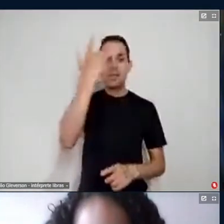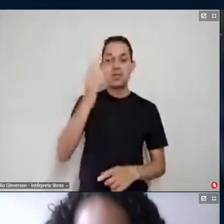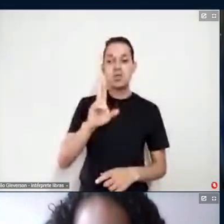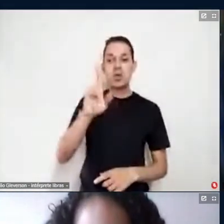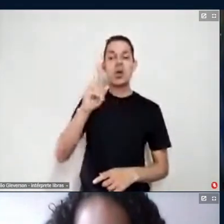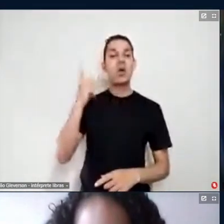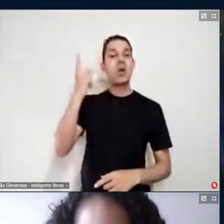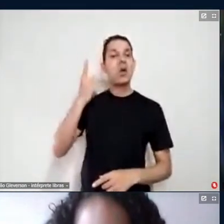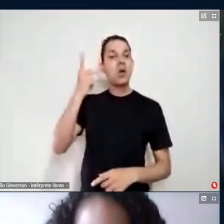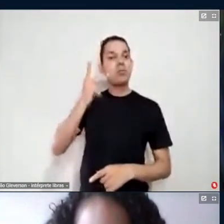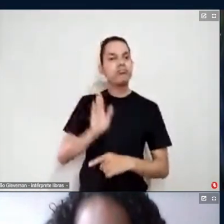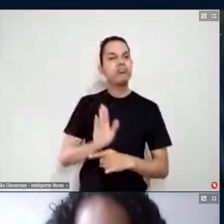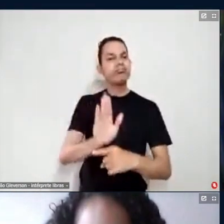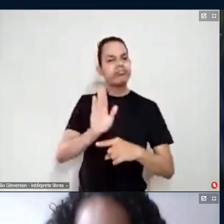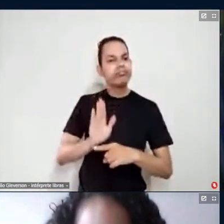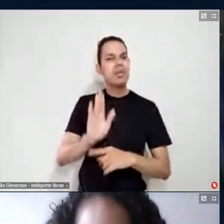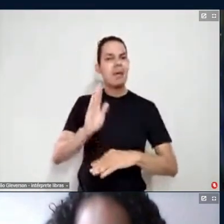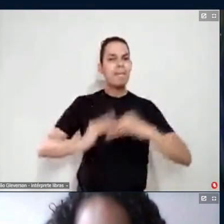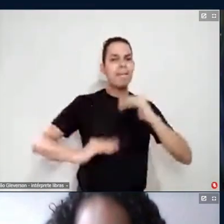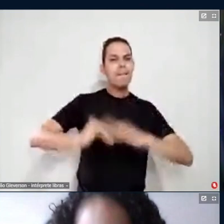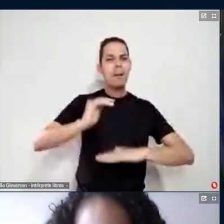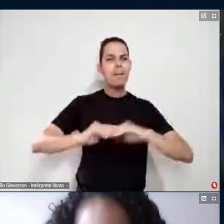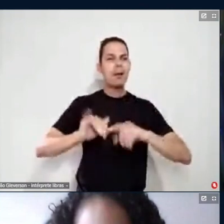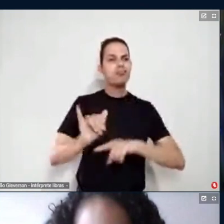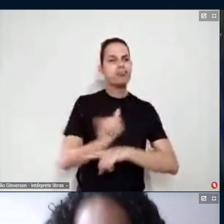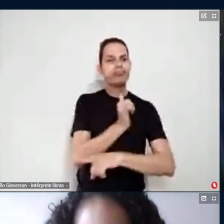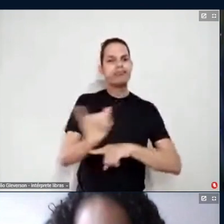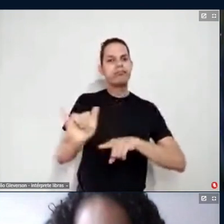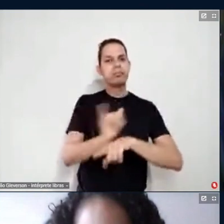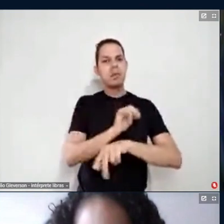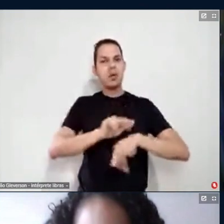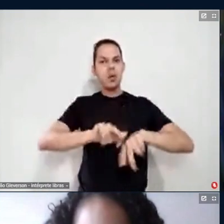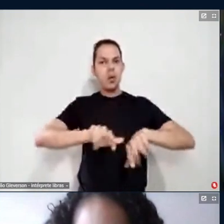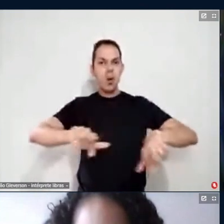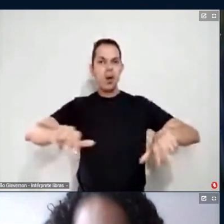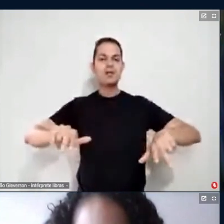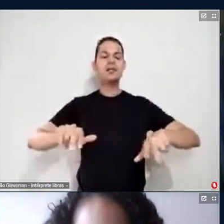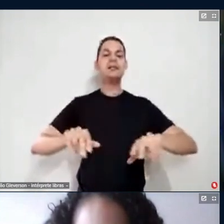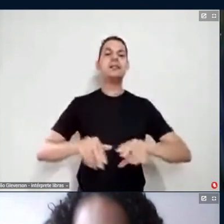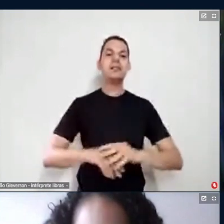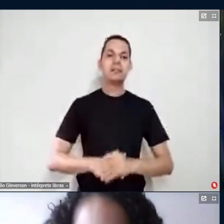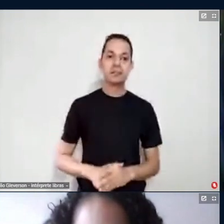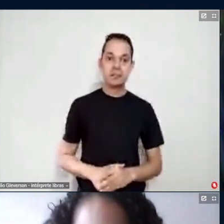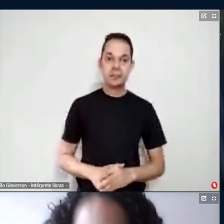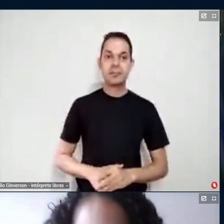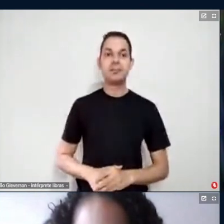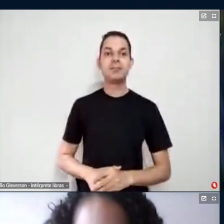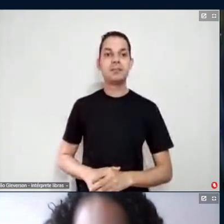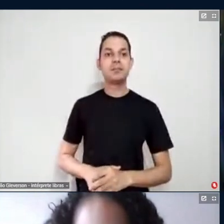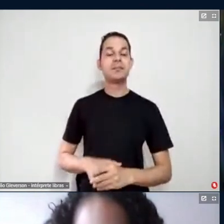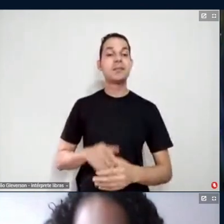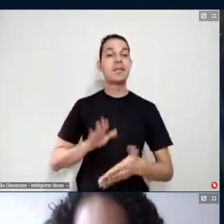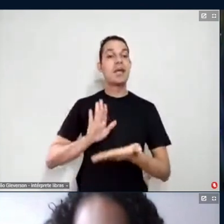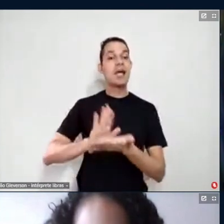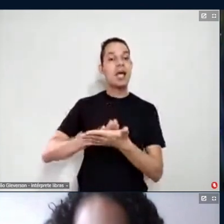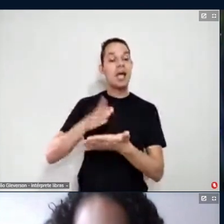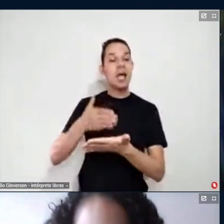apadrime essas ações e nos conduza para a implementação de políticas